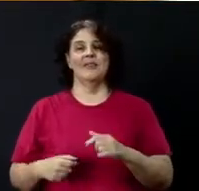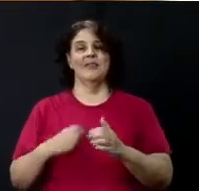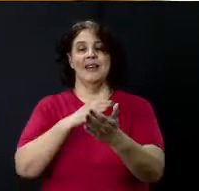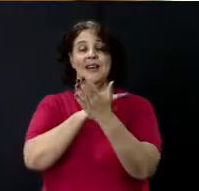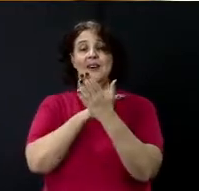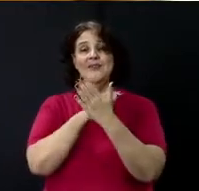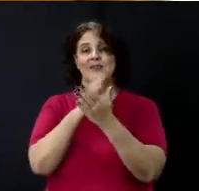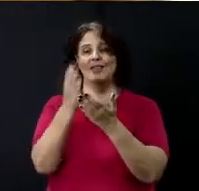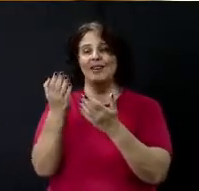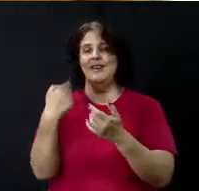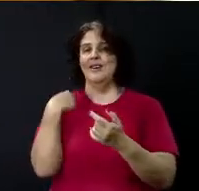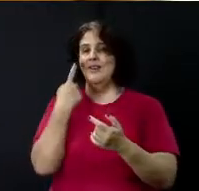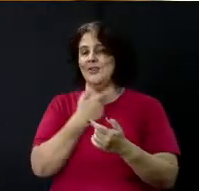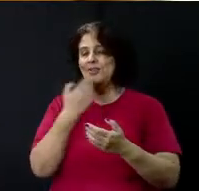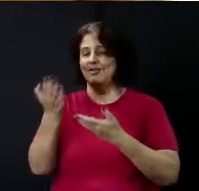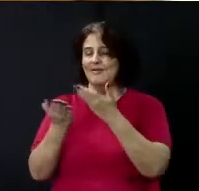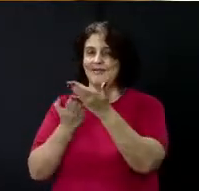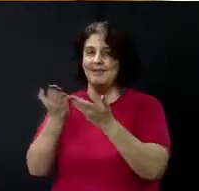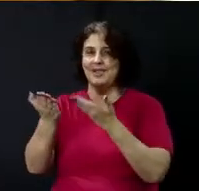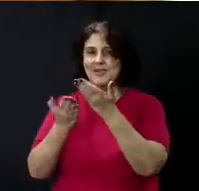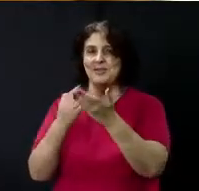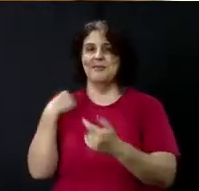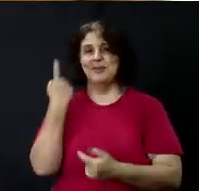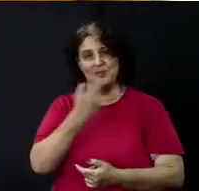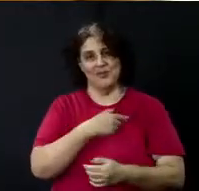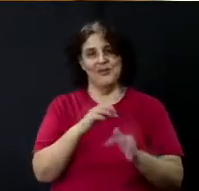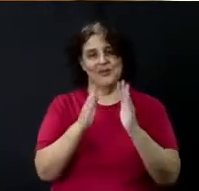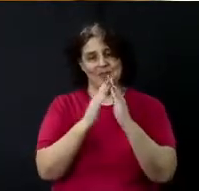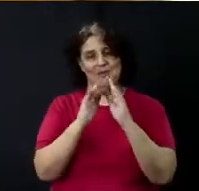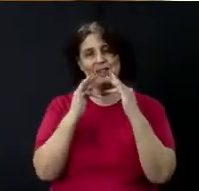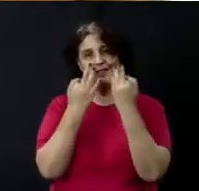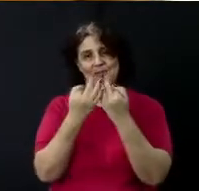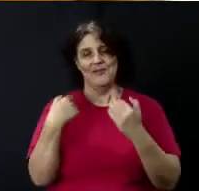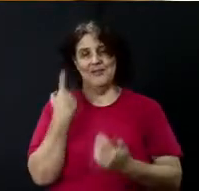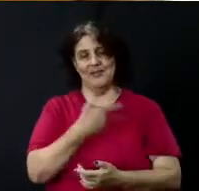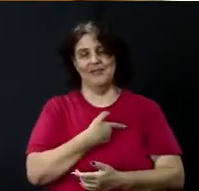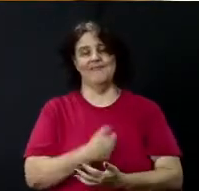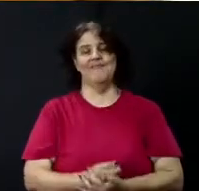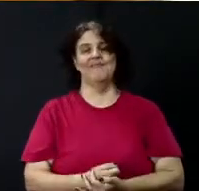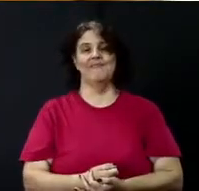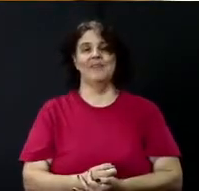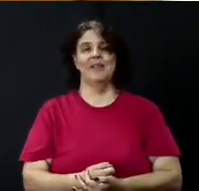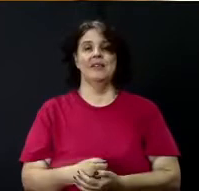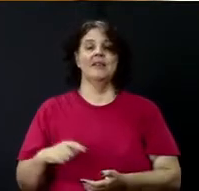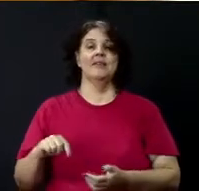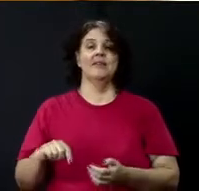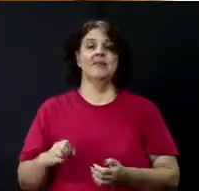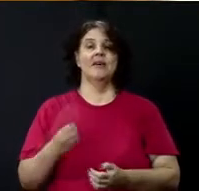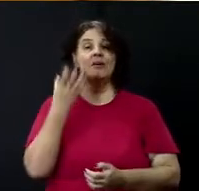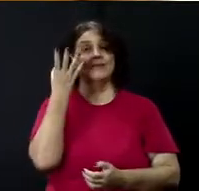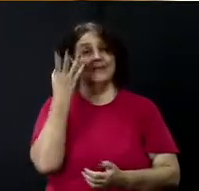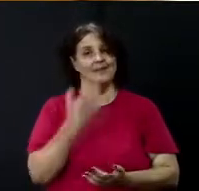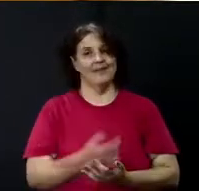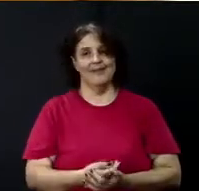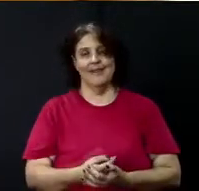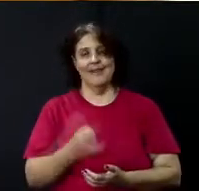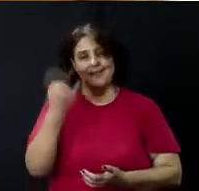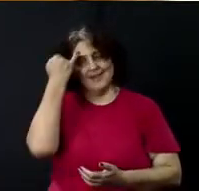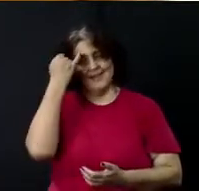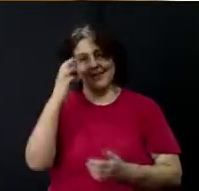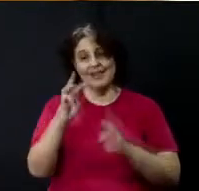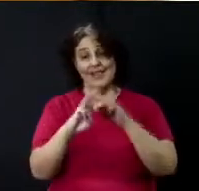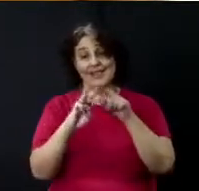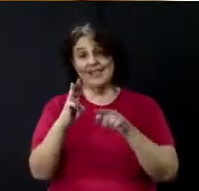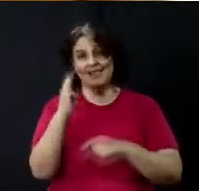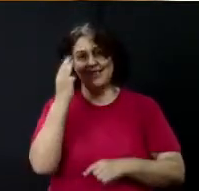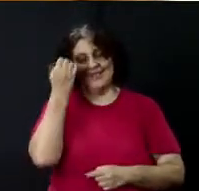Foi isso que aconteceu aqui com o cego. Bom, então acontece a terceira ideia, que é maravilhosa, está